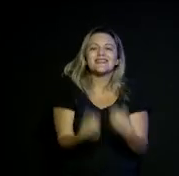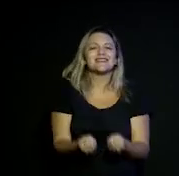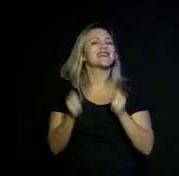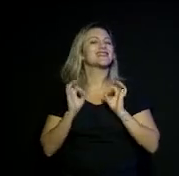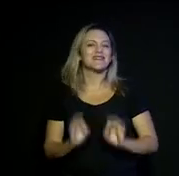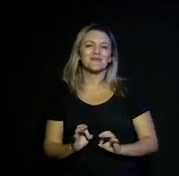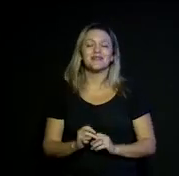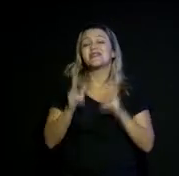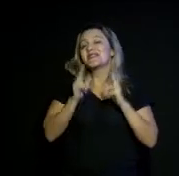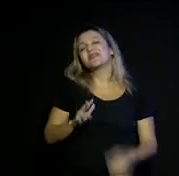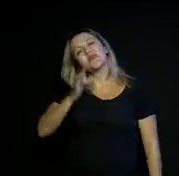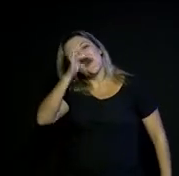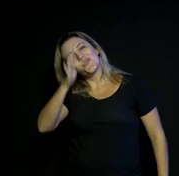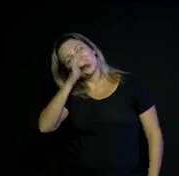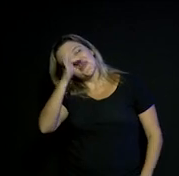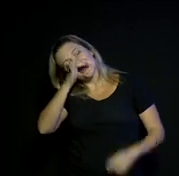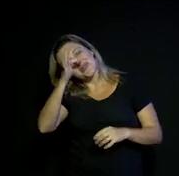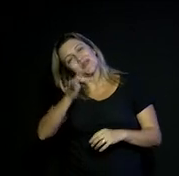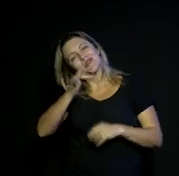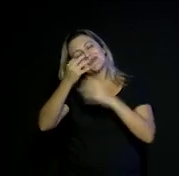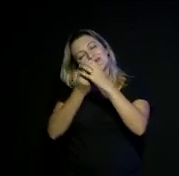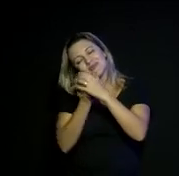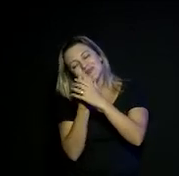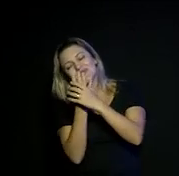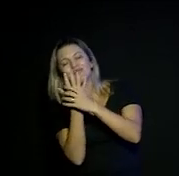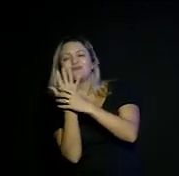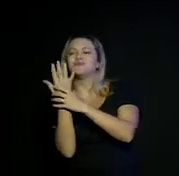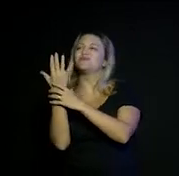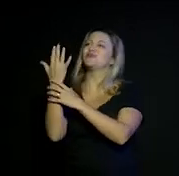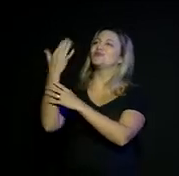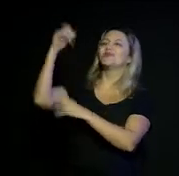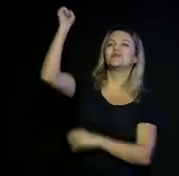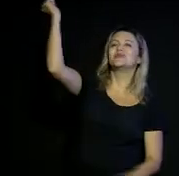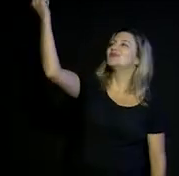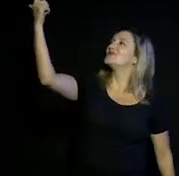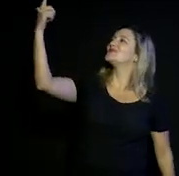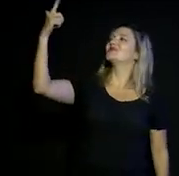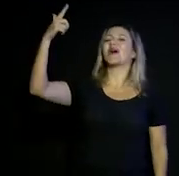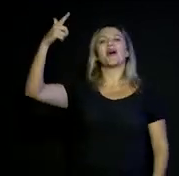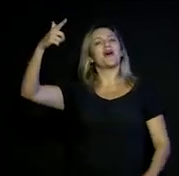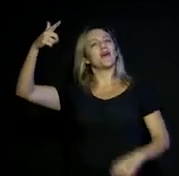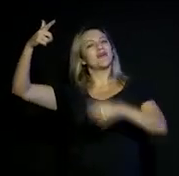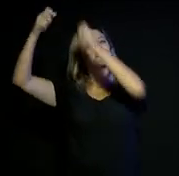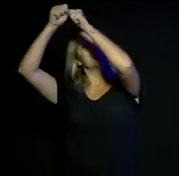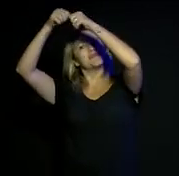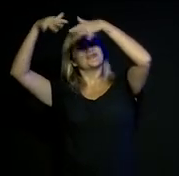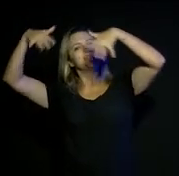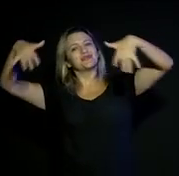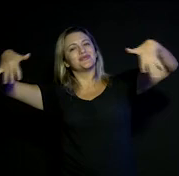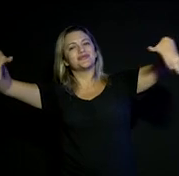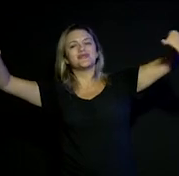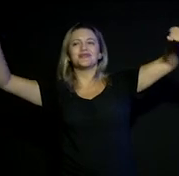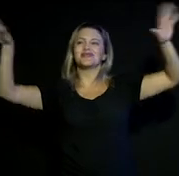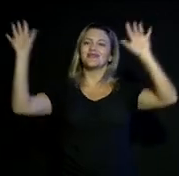perceberem. Flores são felizes desabrochando na primavera. Sol é feliz, isso entre aspas, né, do nosso ponto